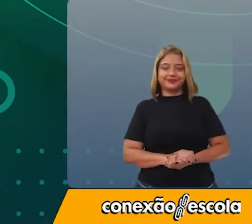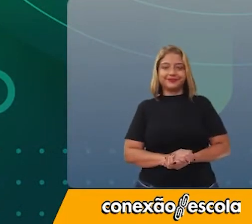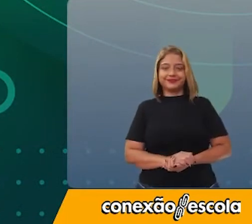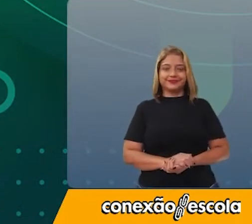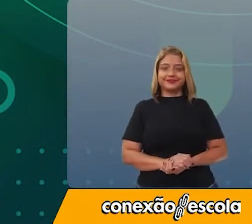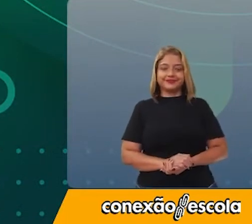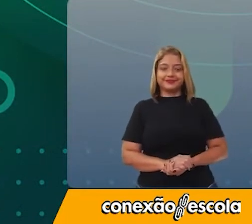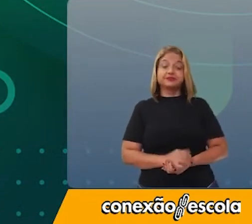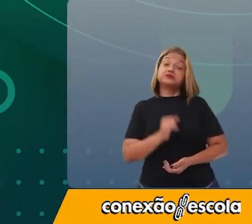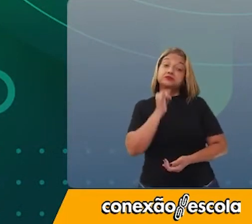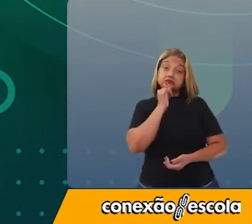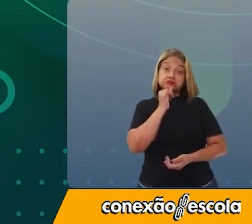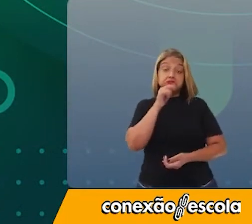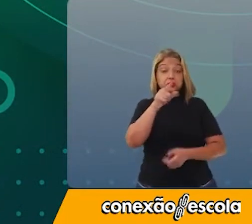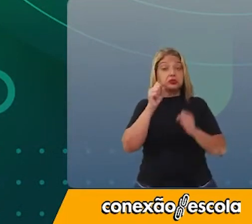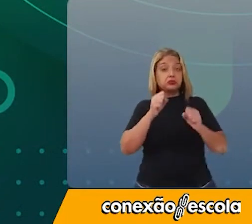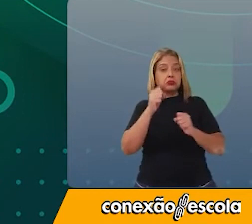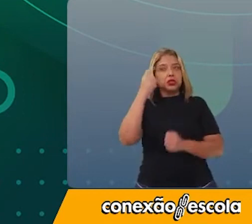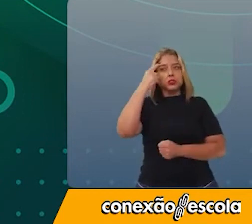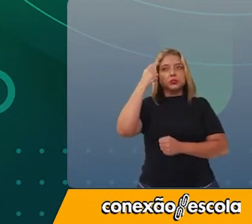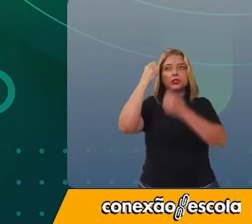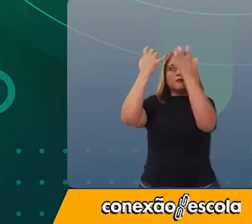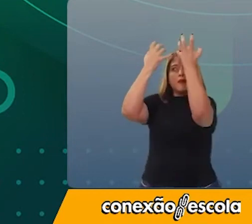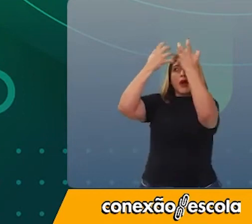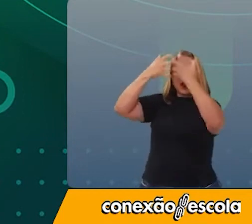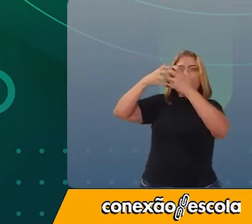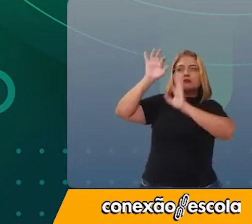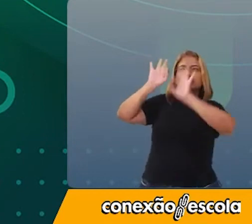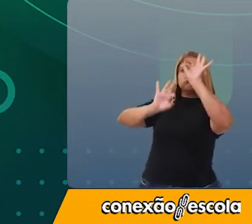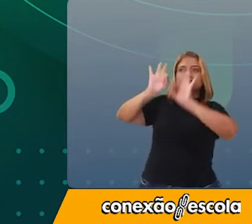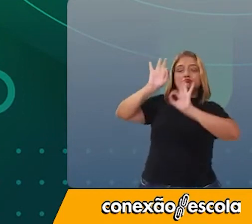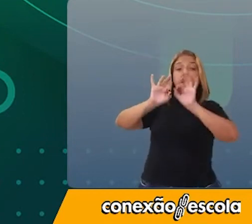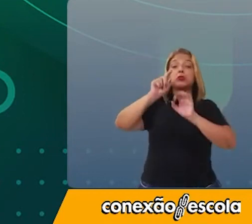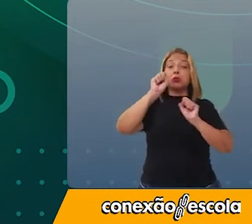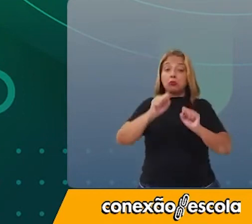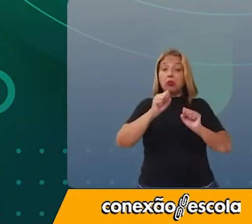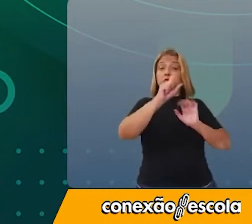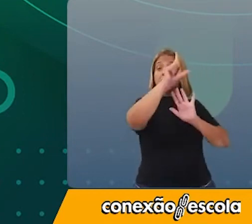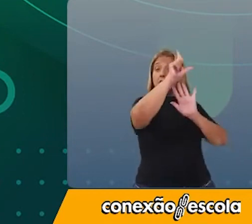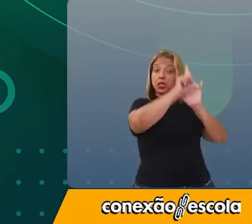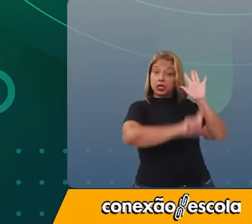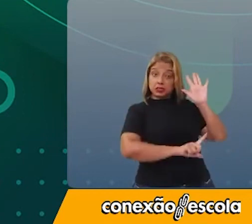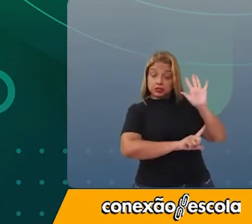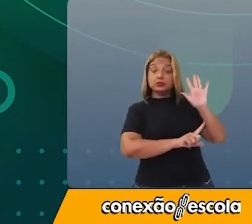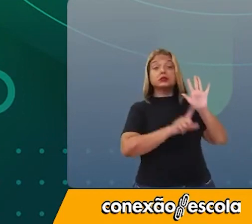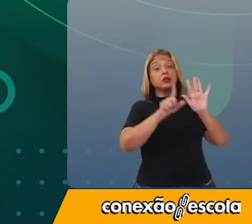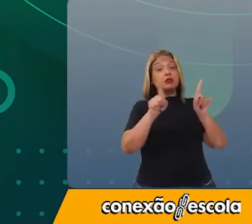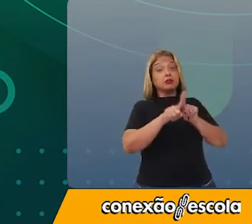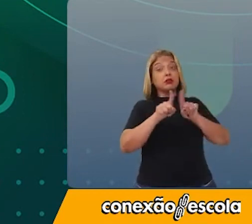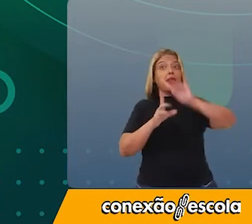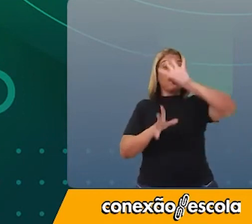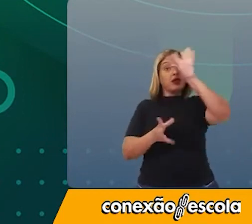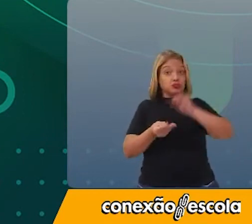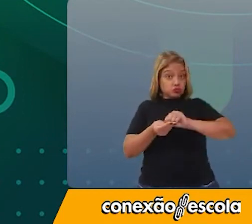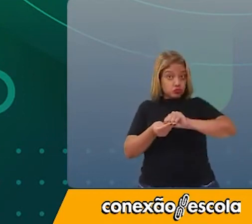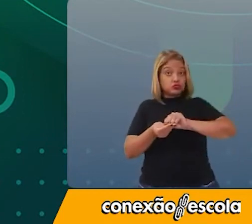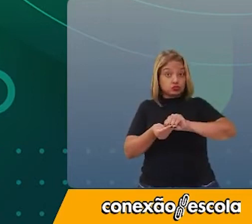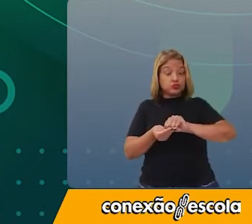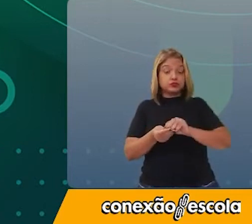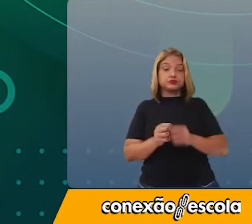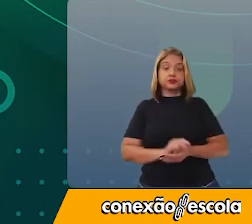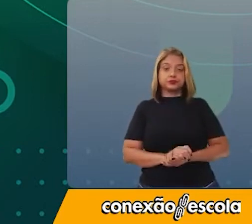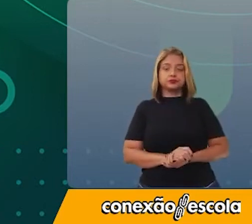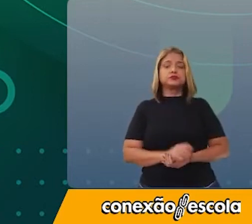Nós podemos fazer, por exemplo, um mapa mental, podemos fazer em forma de lista, ou também podemos fazer um resumo.